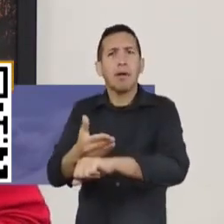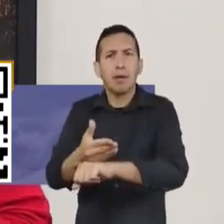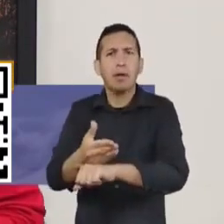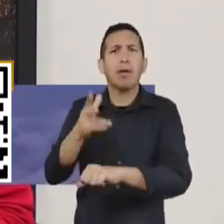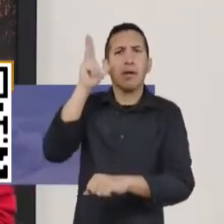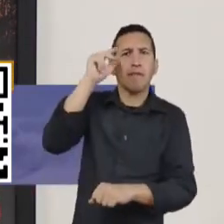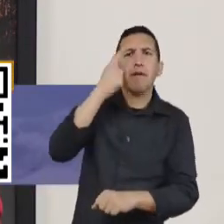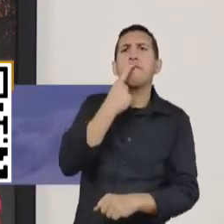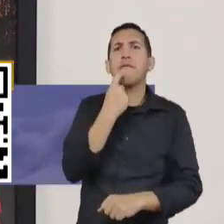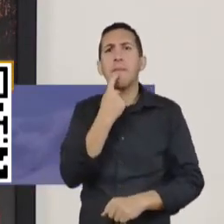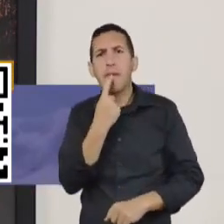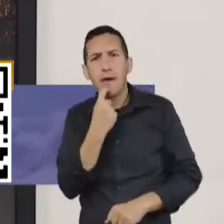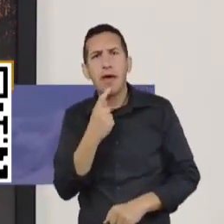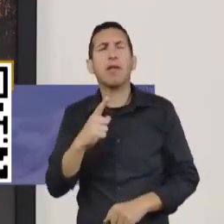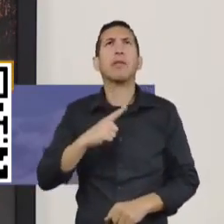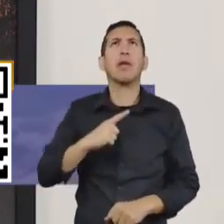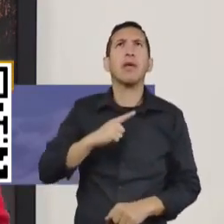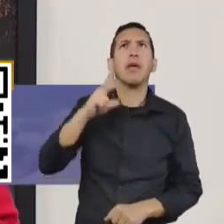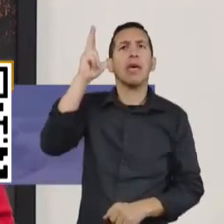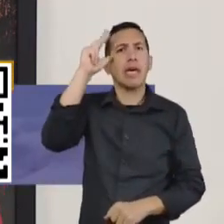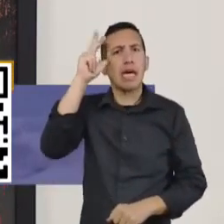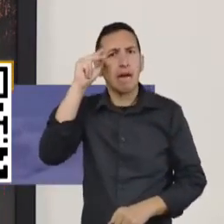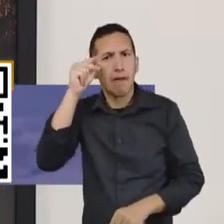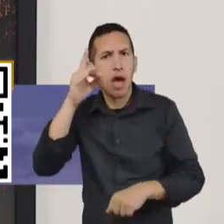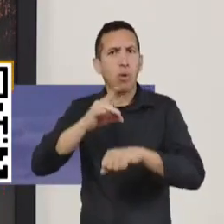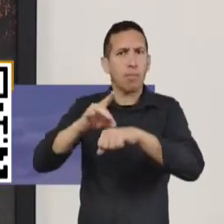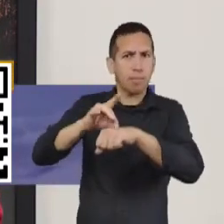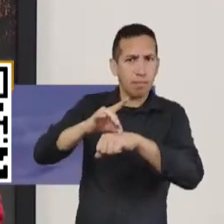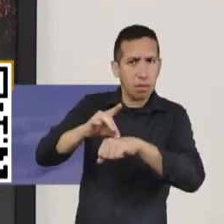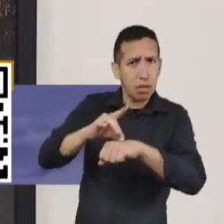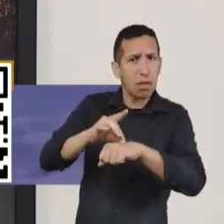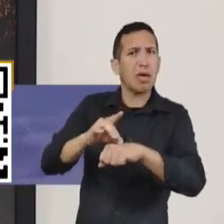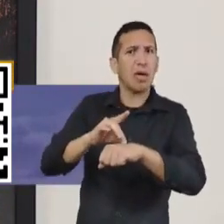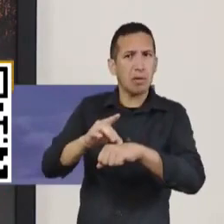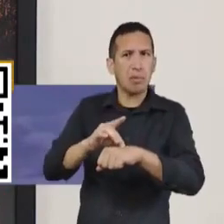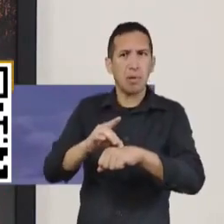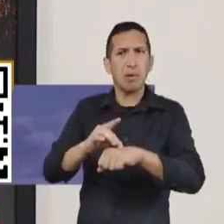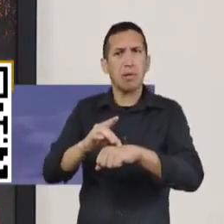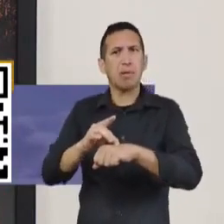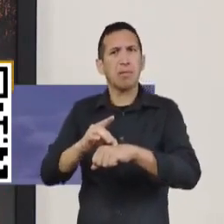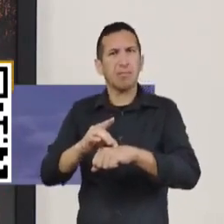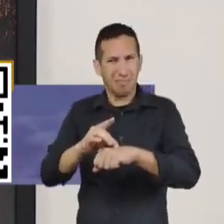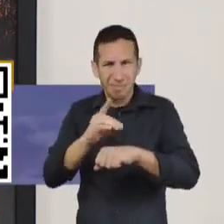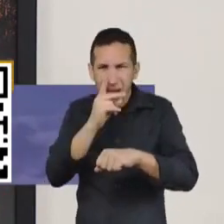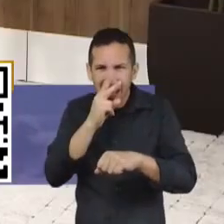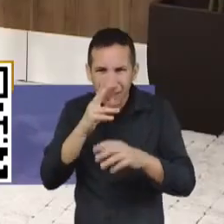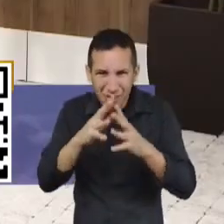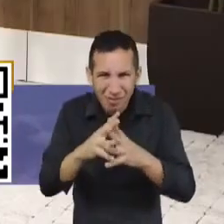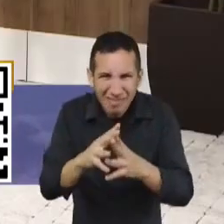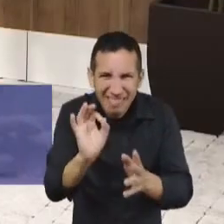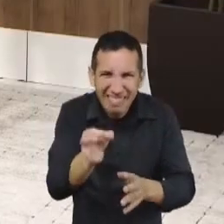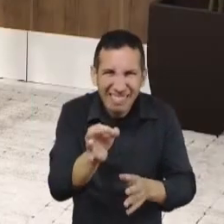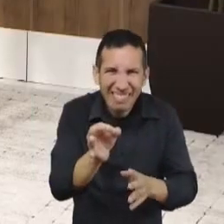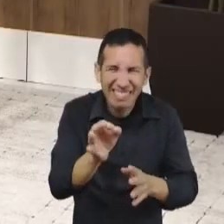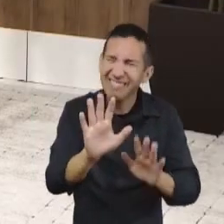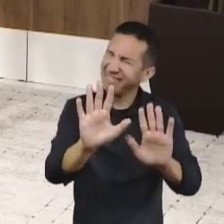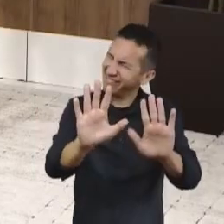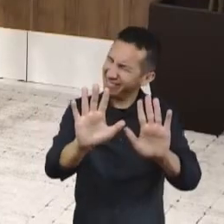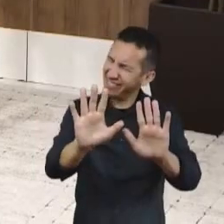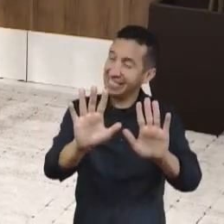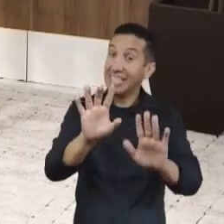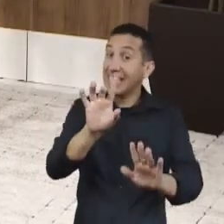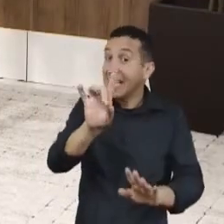cavalo branco outro com cavalo vermelho ainda outro com um cavalo negro parece confuso não é parece parece parece